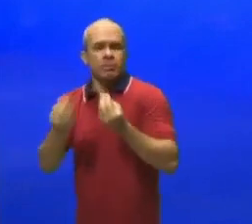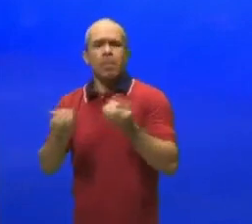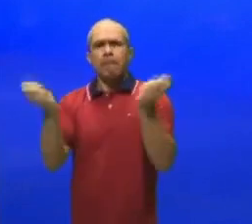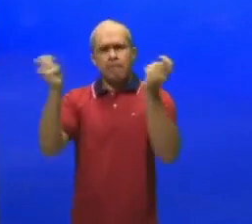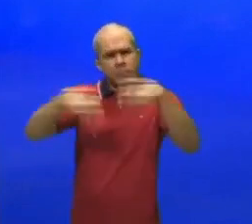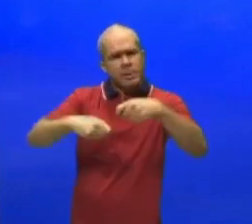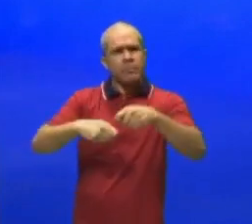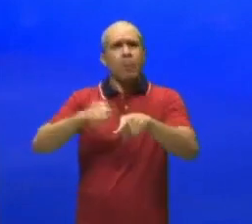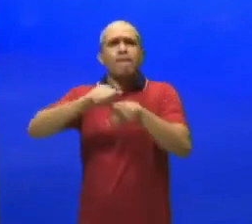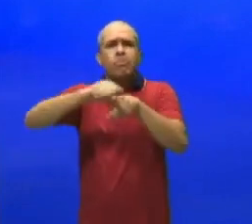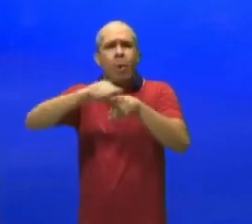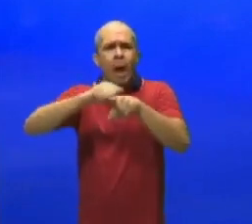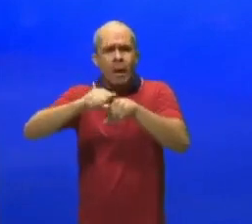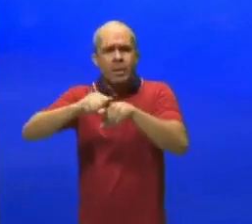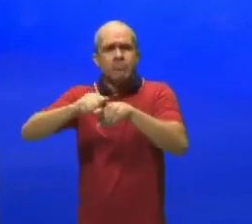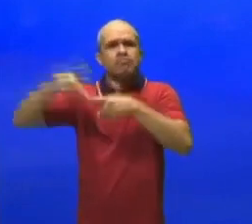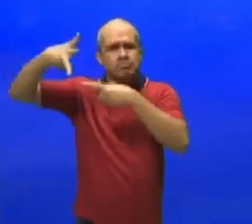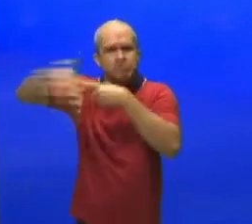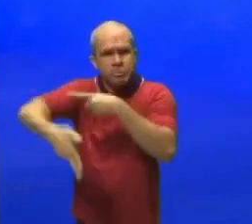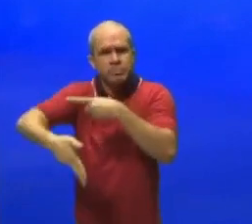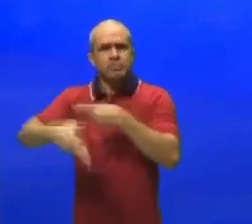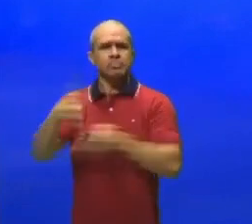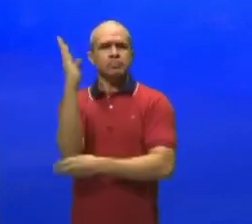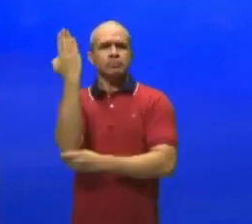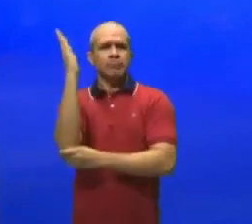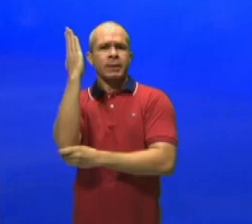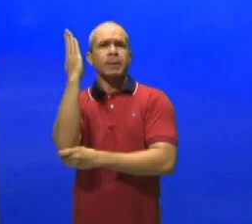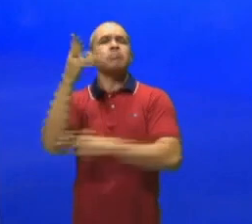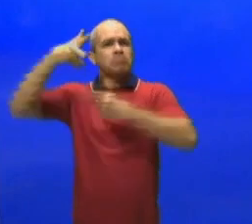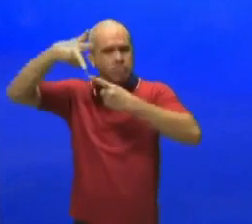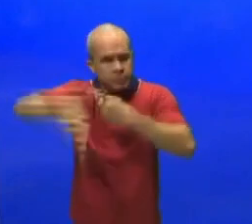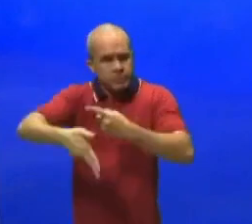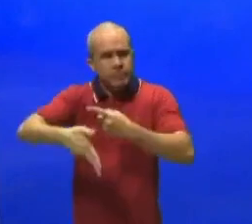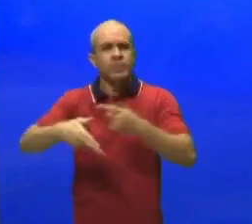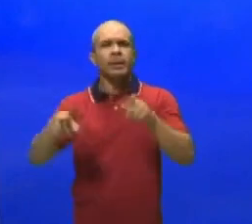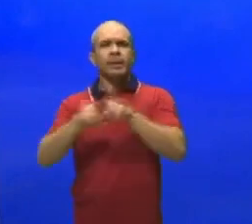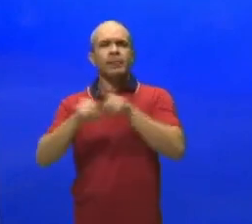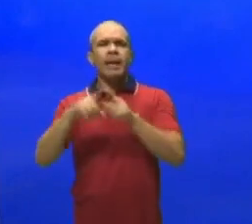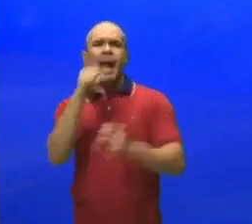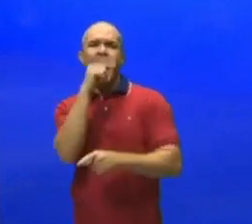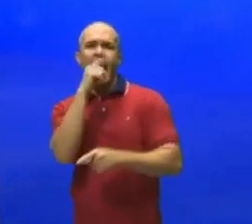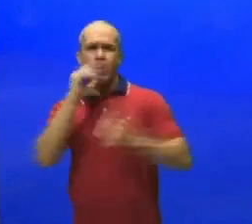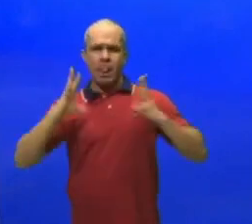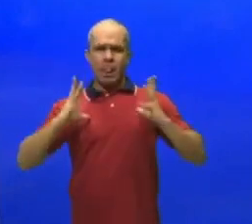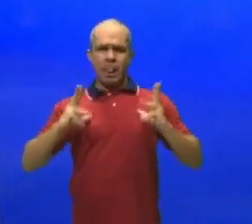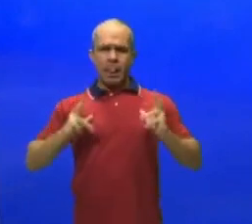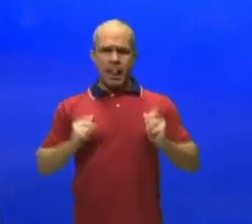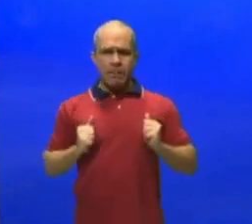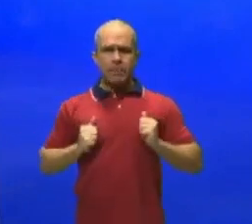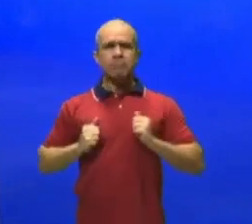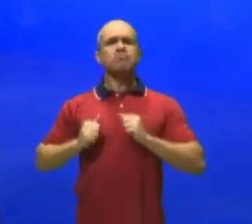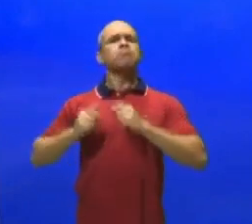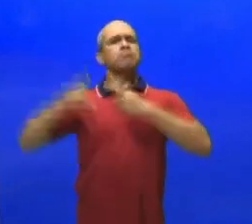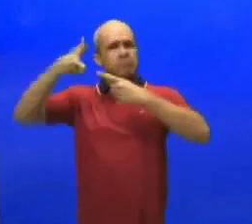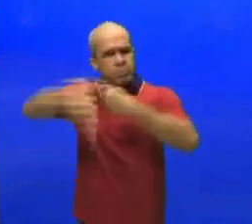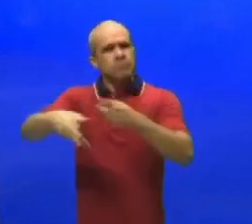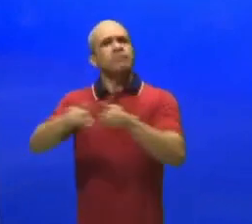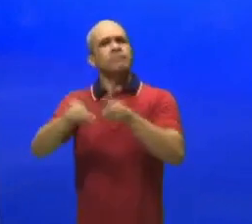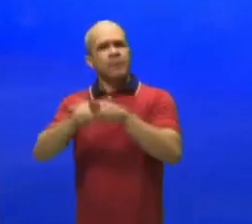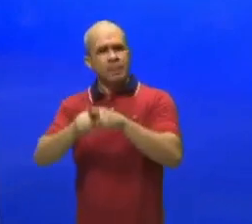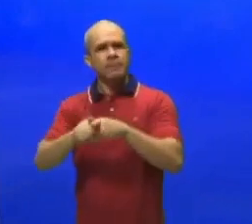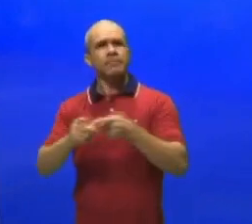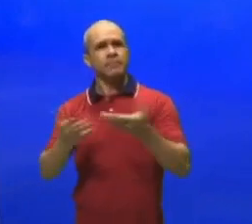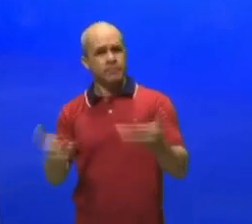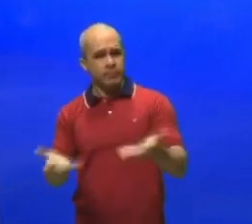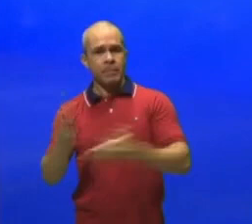quê? Borracha, madeira e até água pura, não essa água de água mineral que a gente compra na garrafinha não, tá pessoal? E